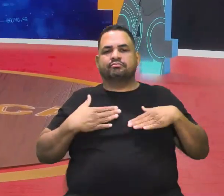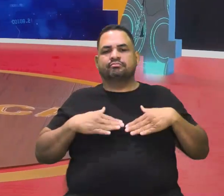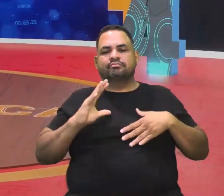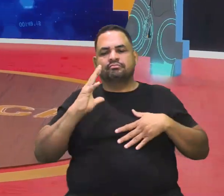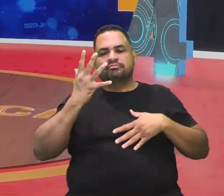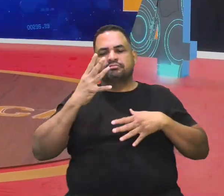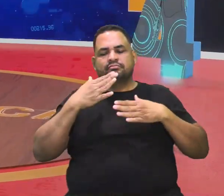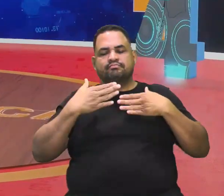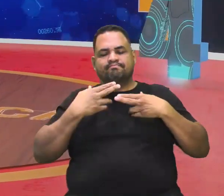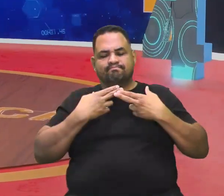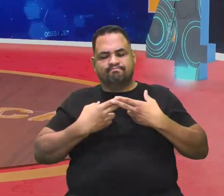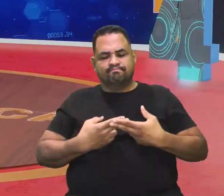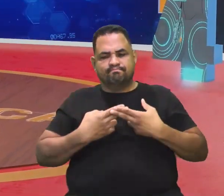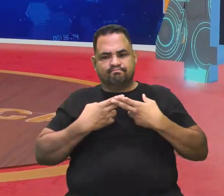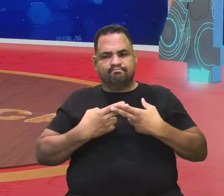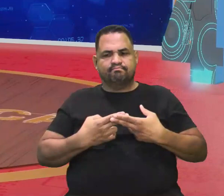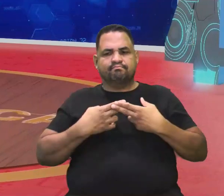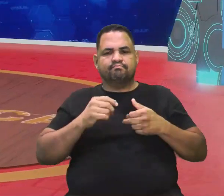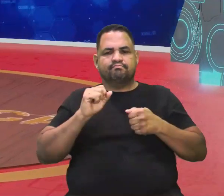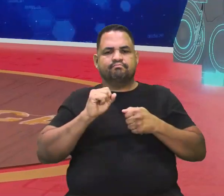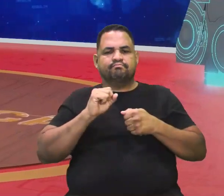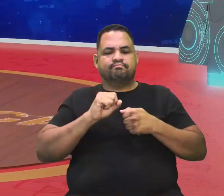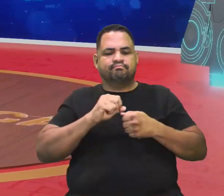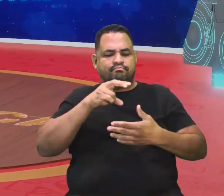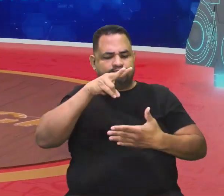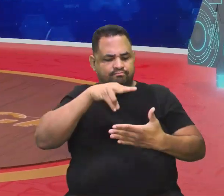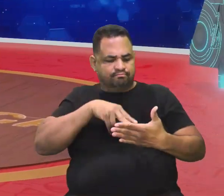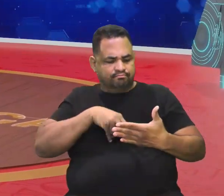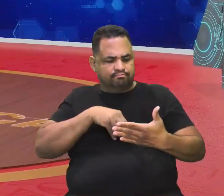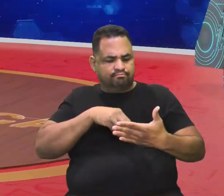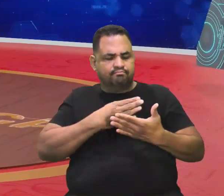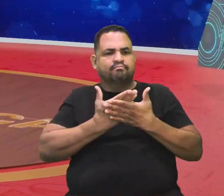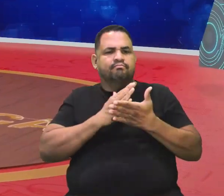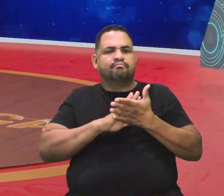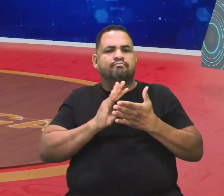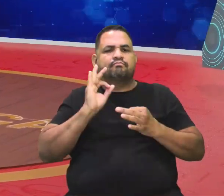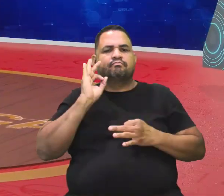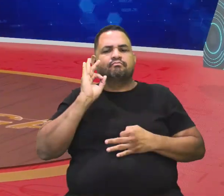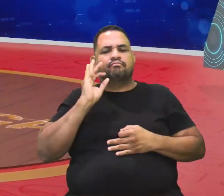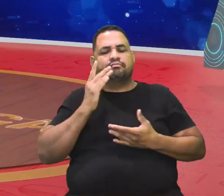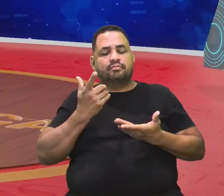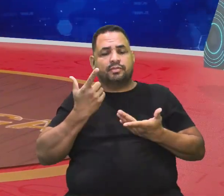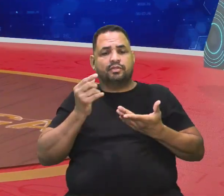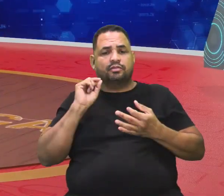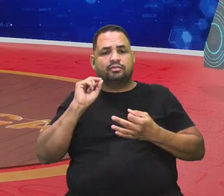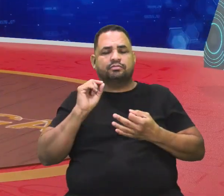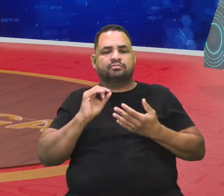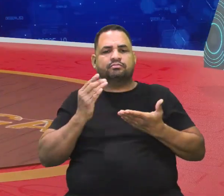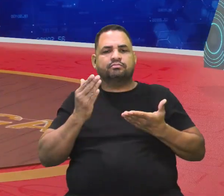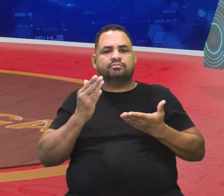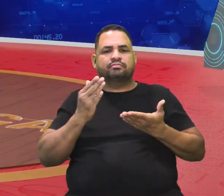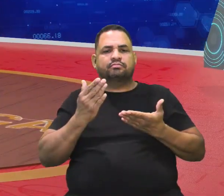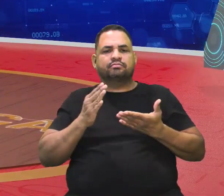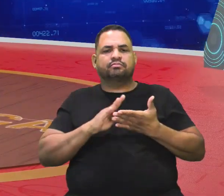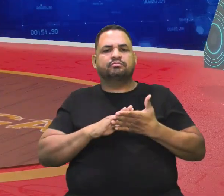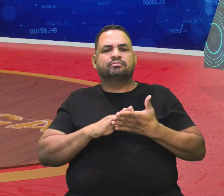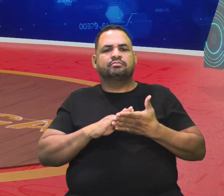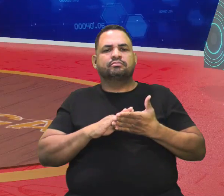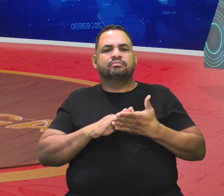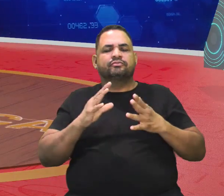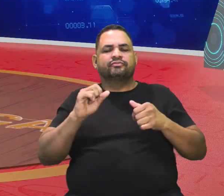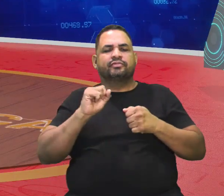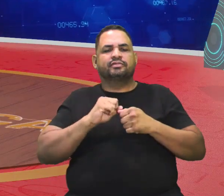tranquilos, resolvam com paciência, façam a leitura, interpretem o que é que está sendo pedido e só aí sim, coloquem